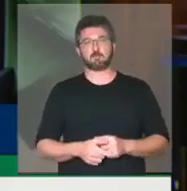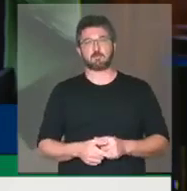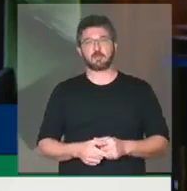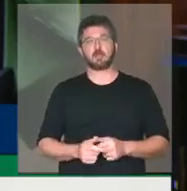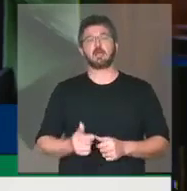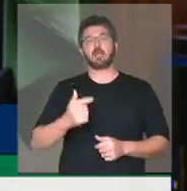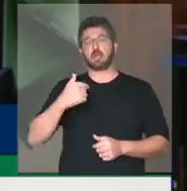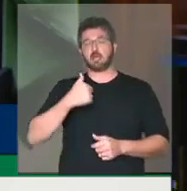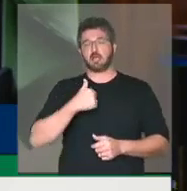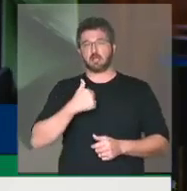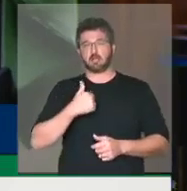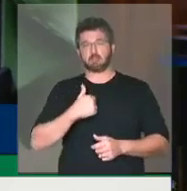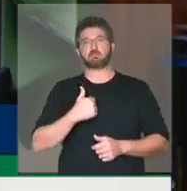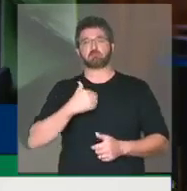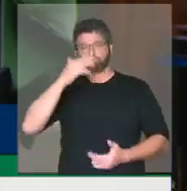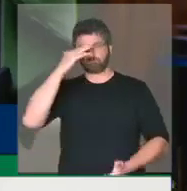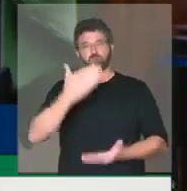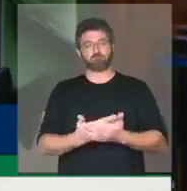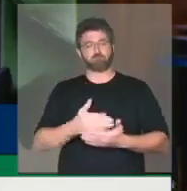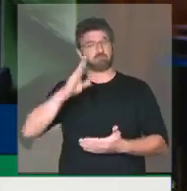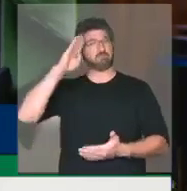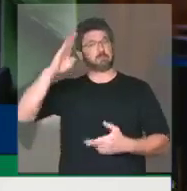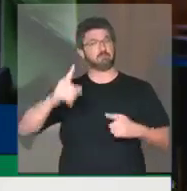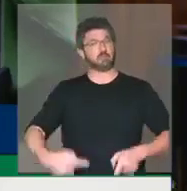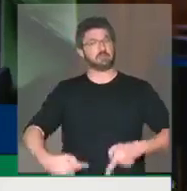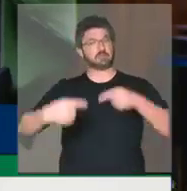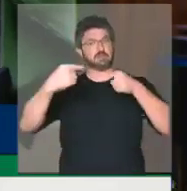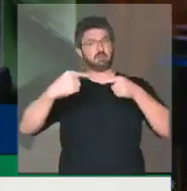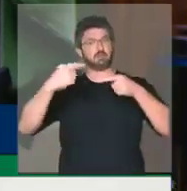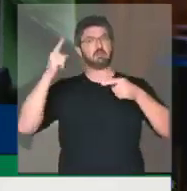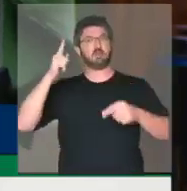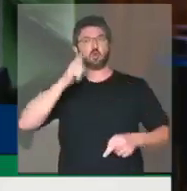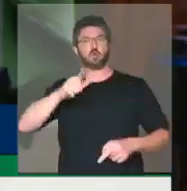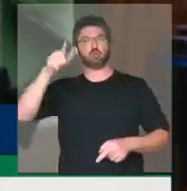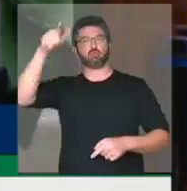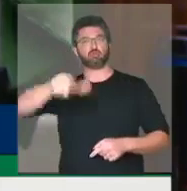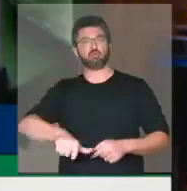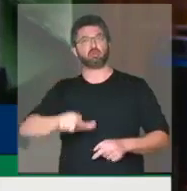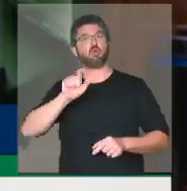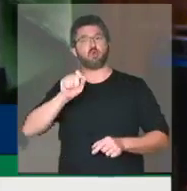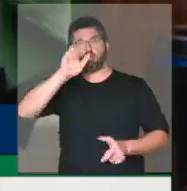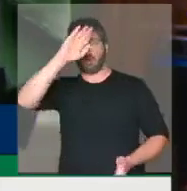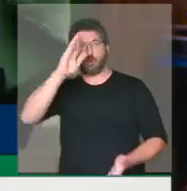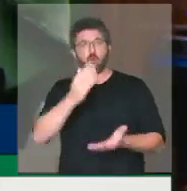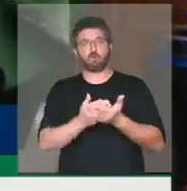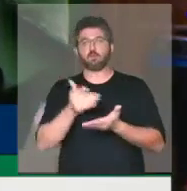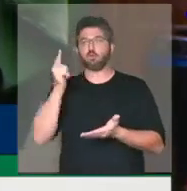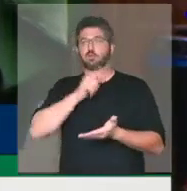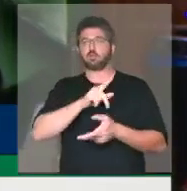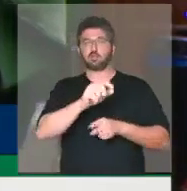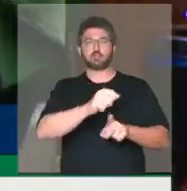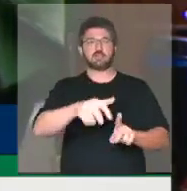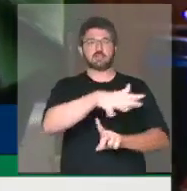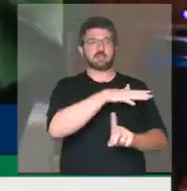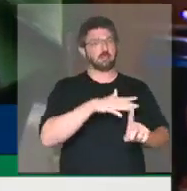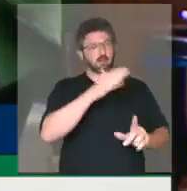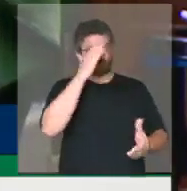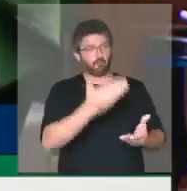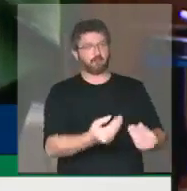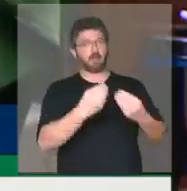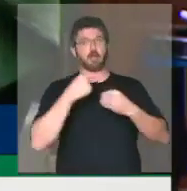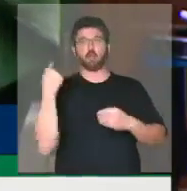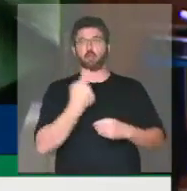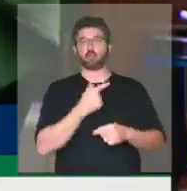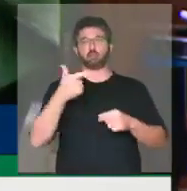absoluta convicção de que o nosso maior desafio é reconquistar a confiança da sociedade e,